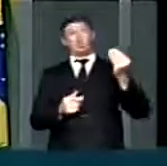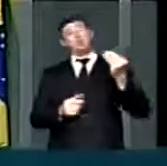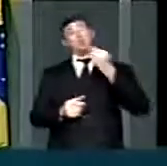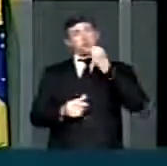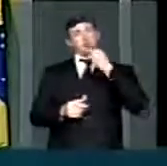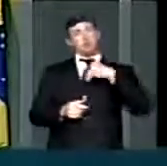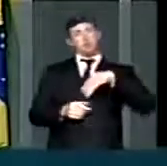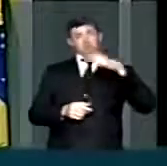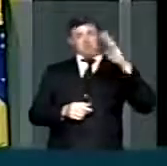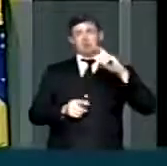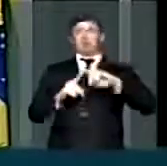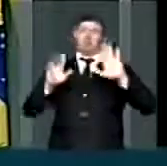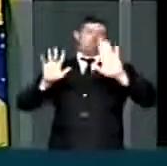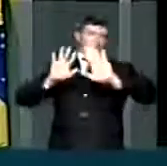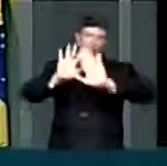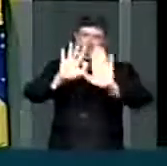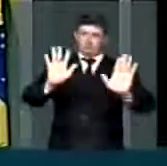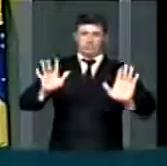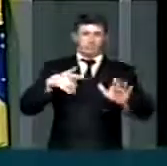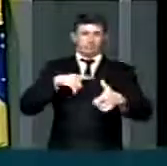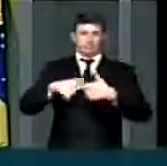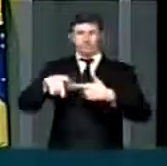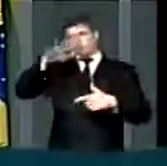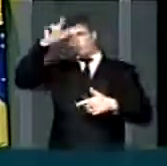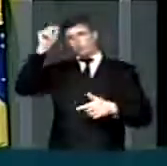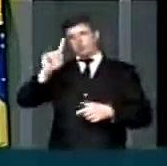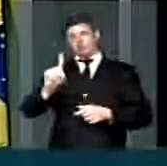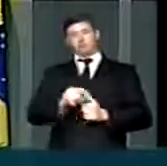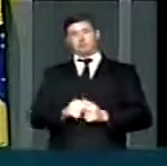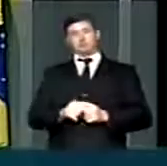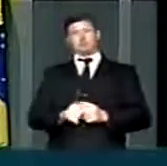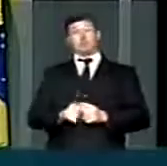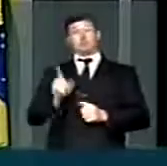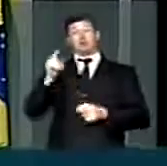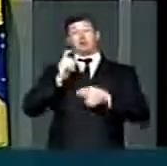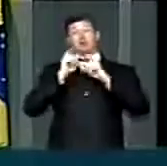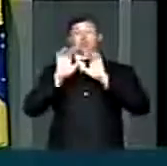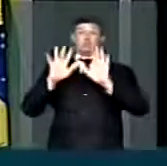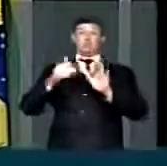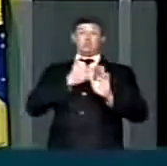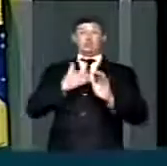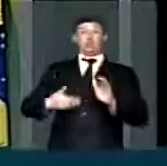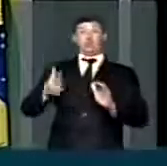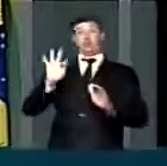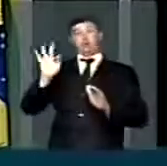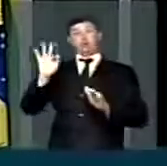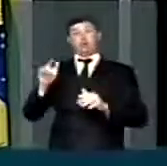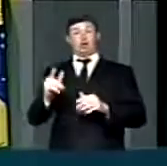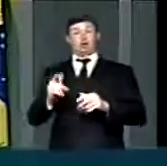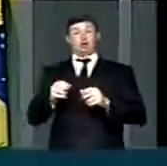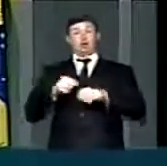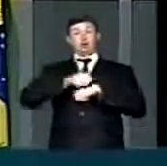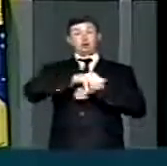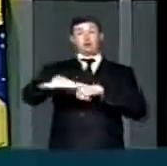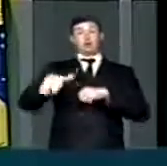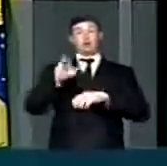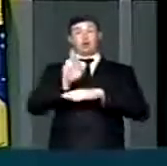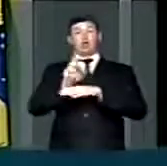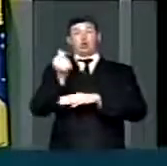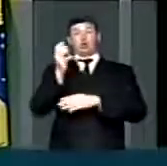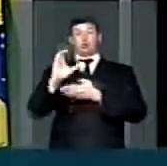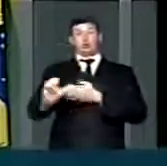poderia ser, mas isso não é problema do Amazonas, é problema da administração do governo federal, que não distribui os recursos